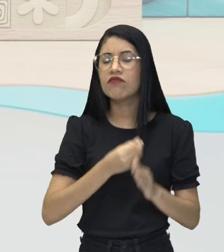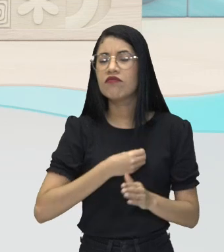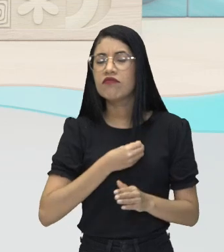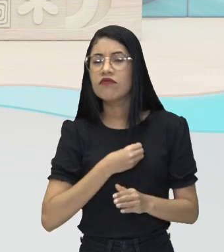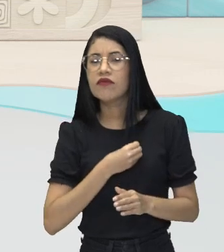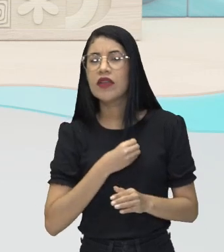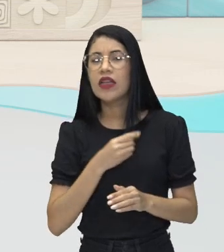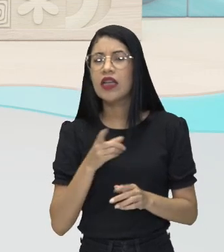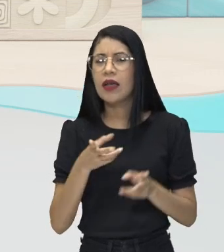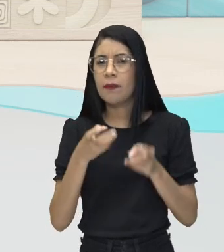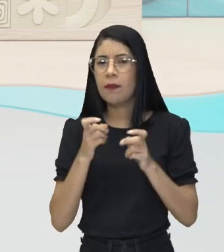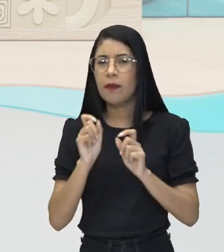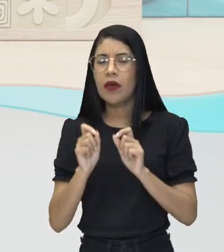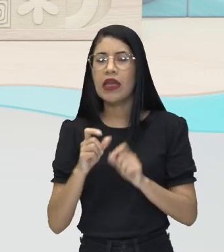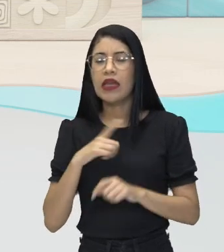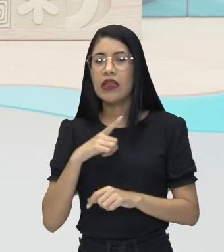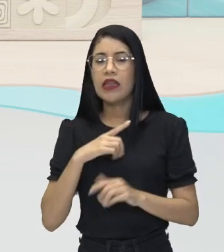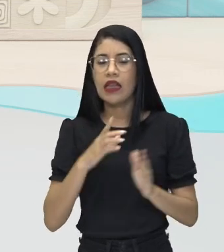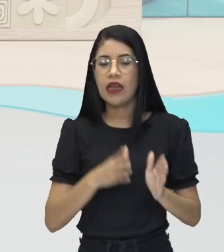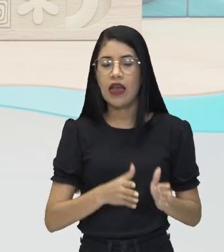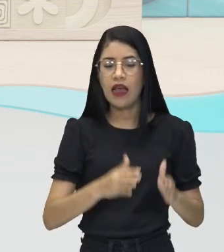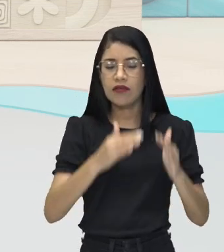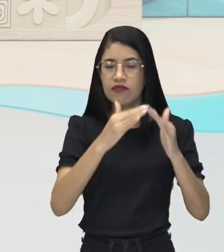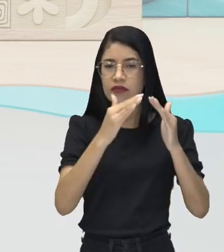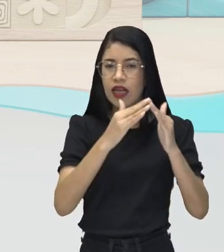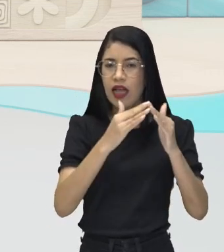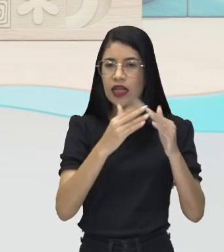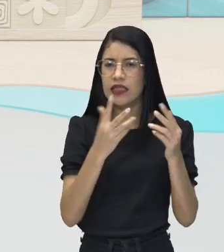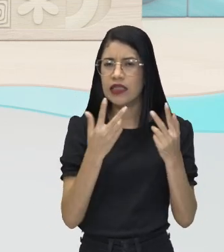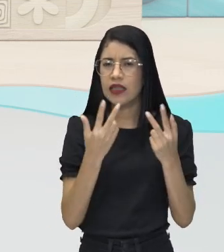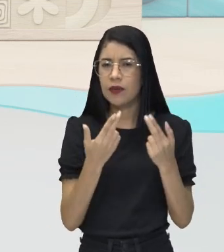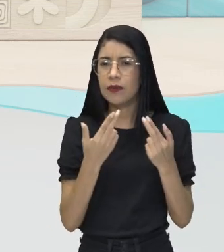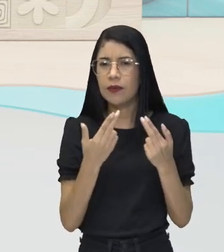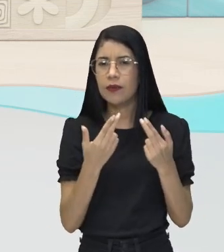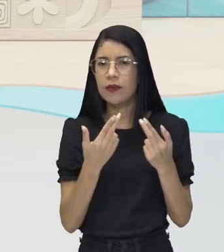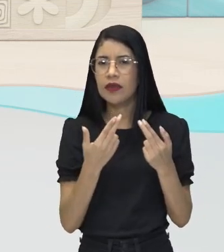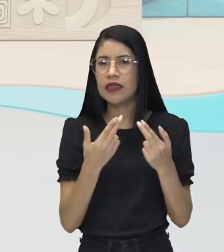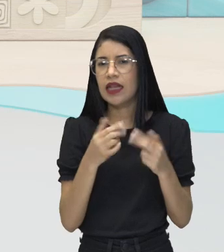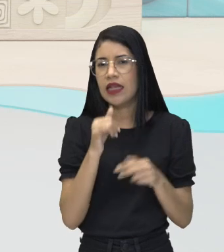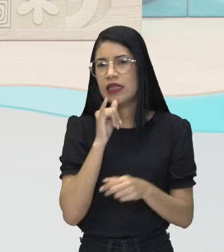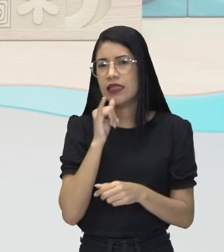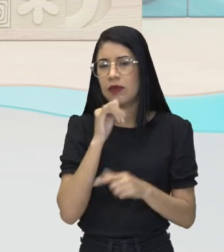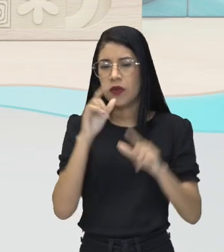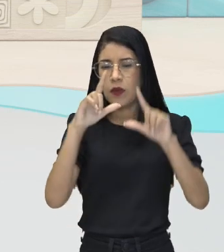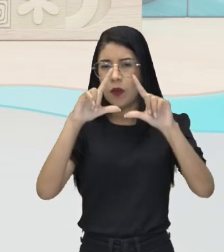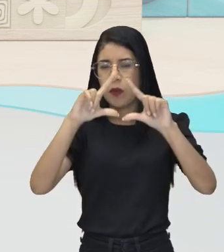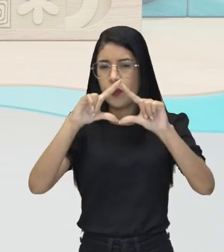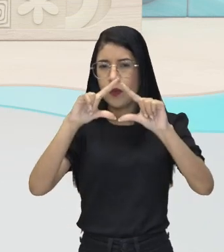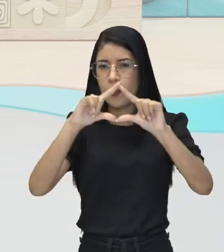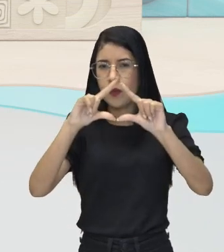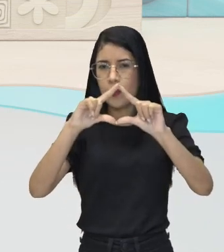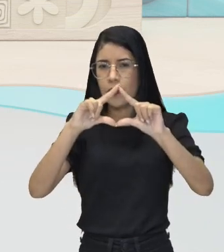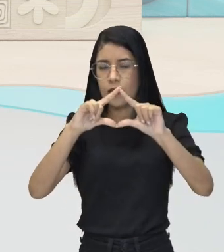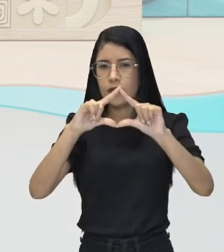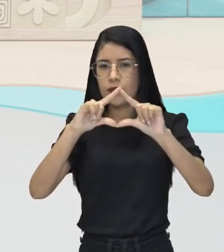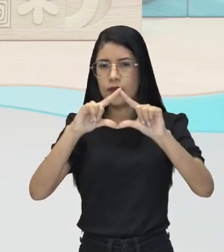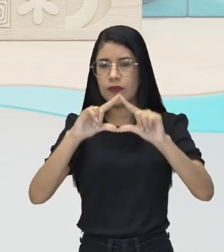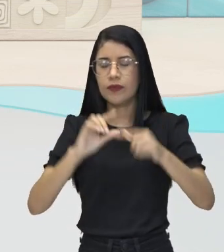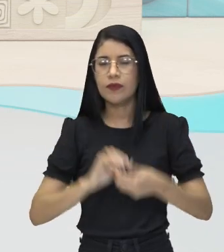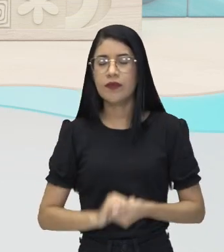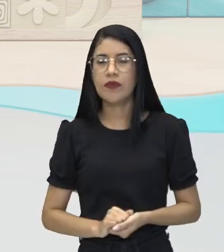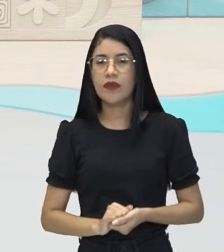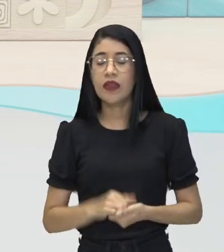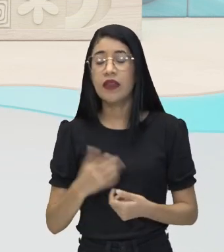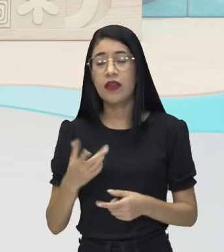moram, não tem essa parte da casa com esse frontão, como se fosse um triângulo, não é verdade? Então, isso é